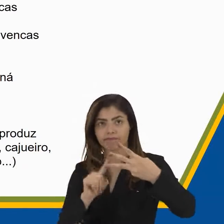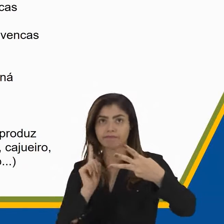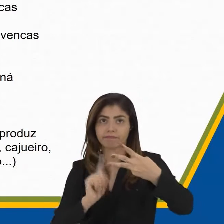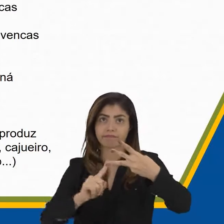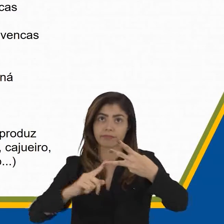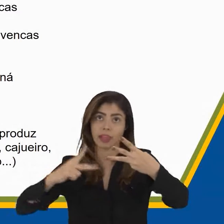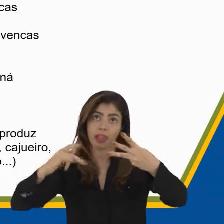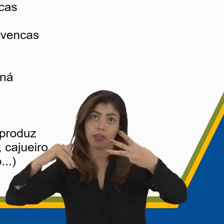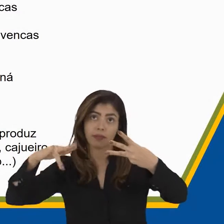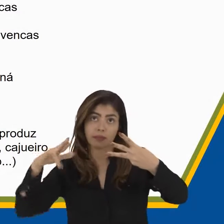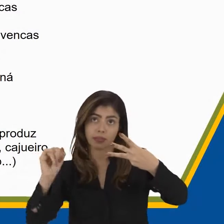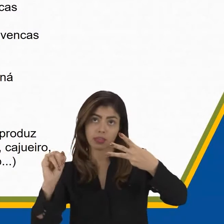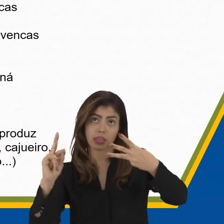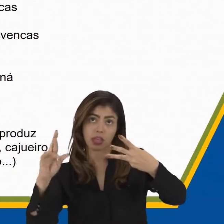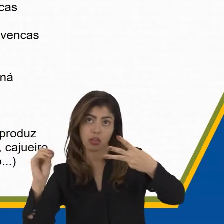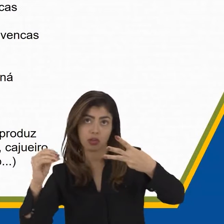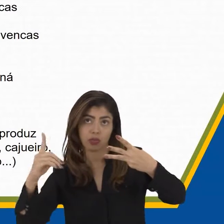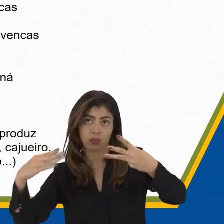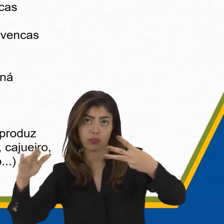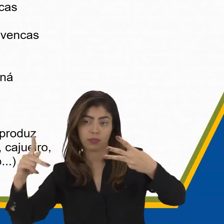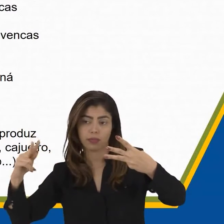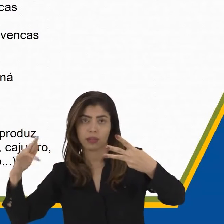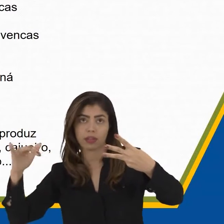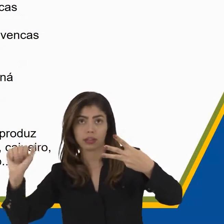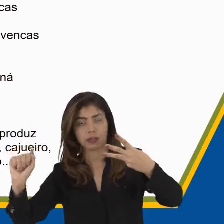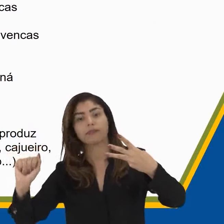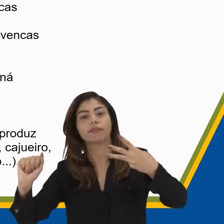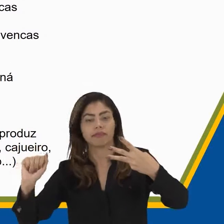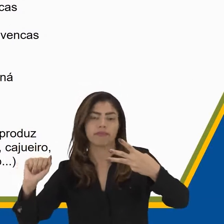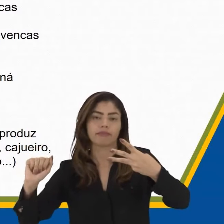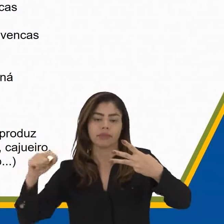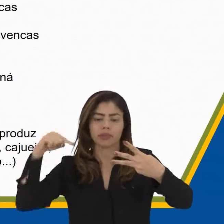Gimnospermas, pinheiro do Paraná, ok?